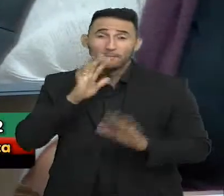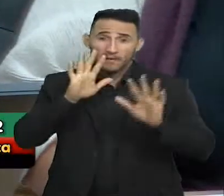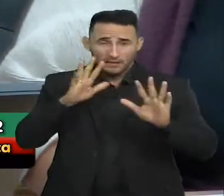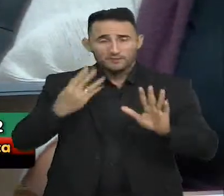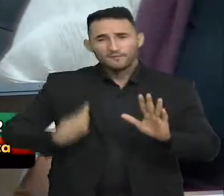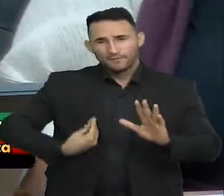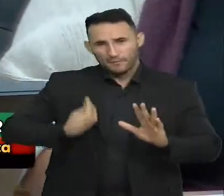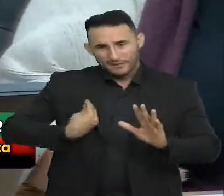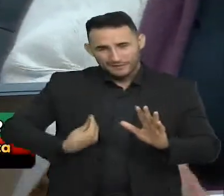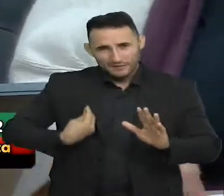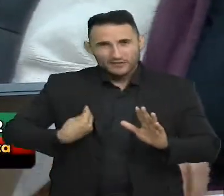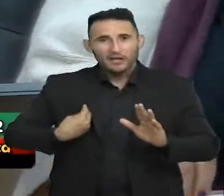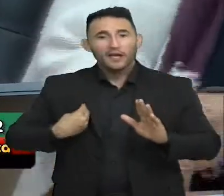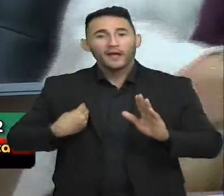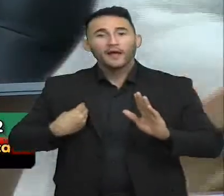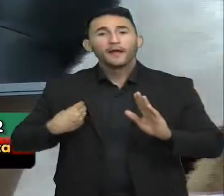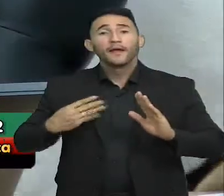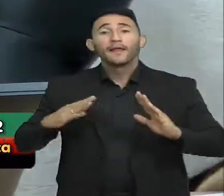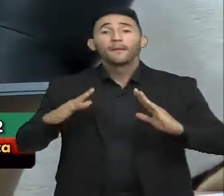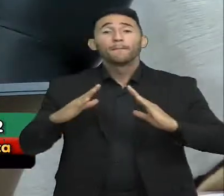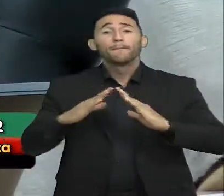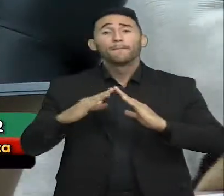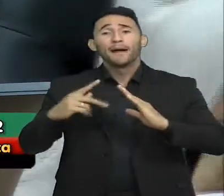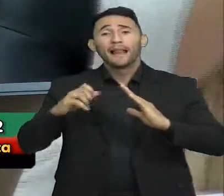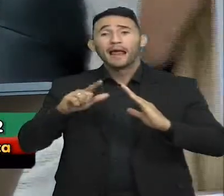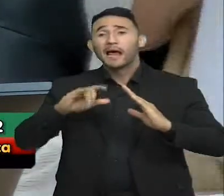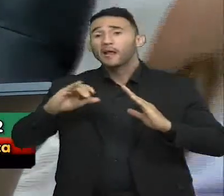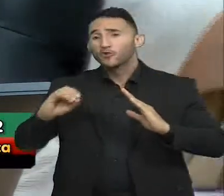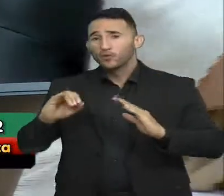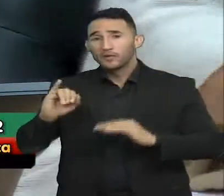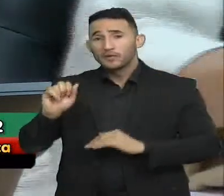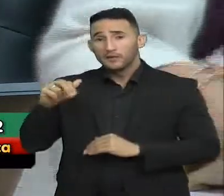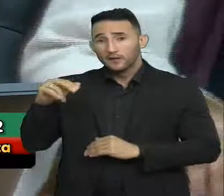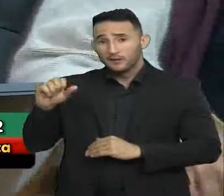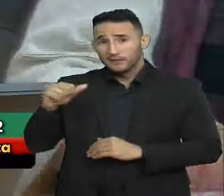presentes, que são do Palácio de Iansã.